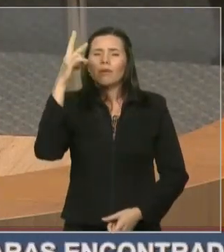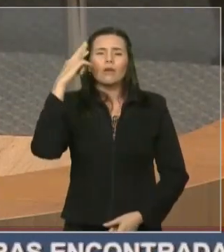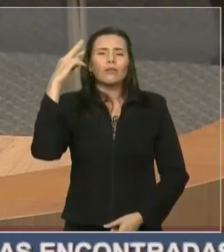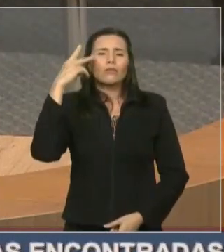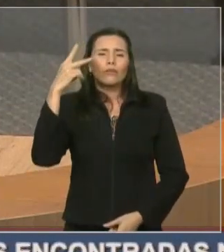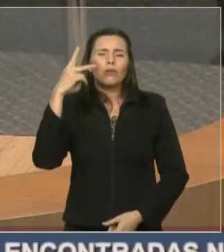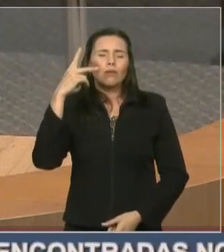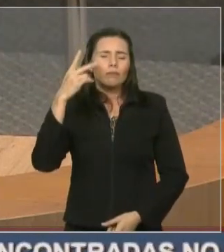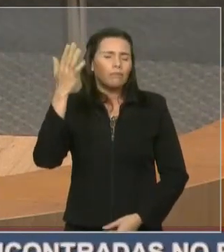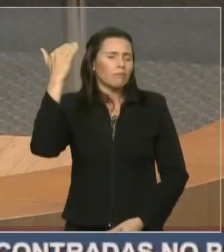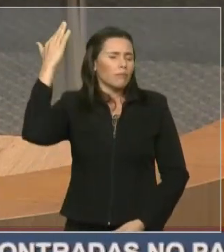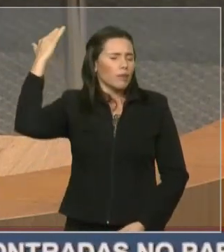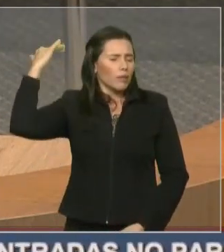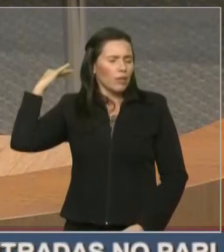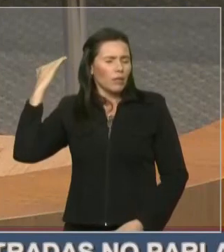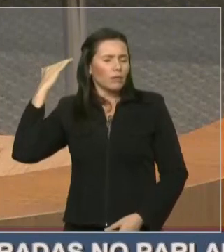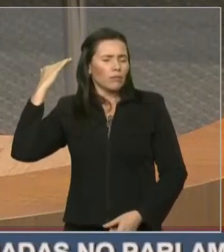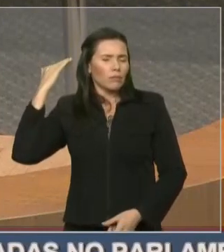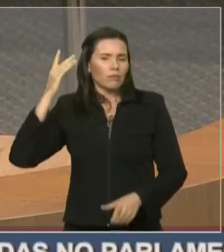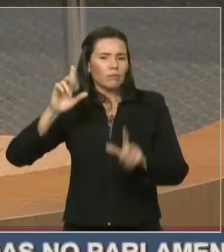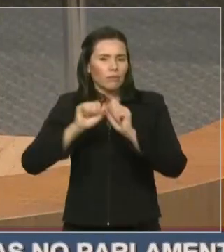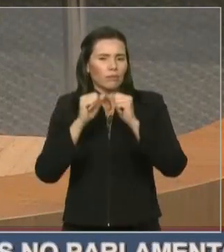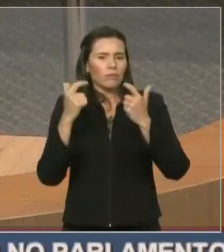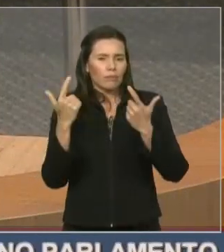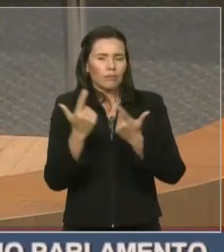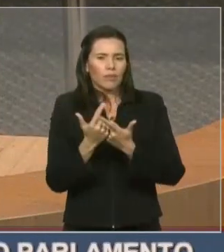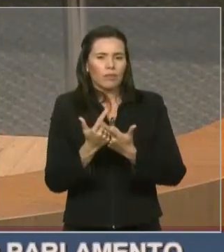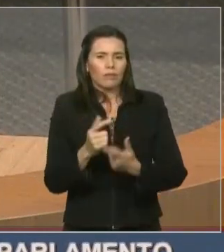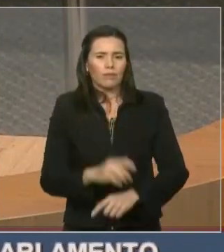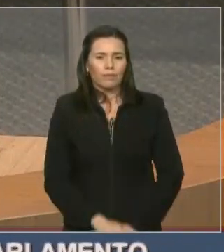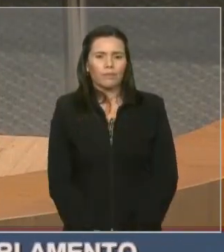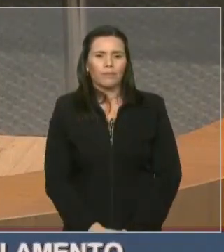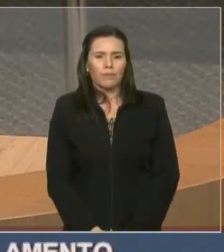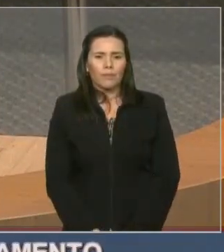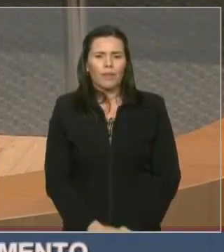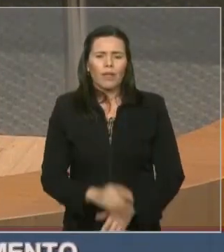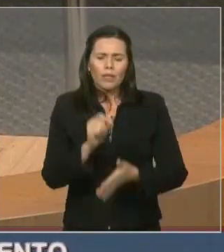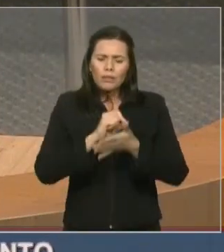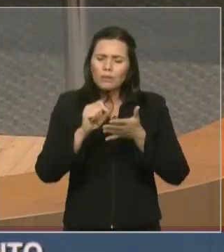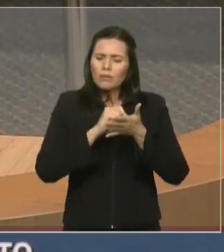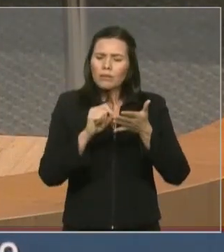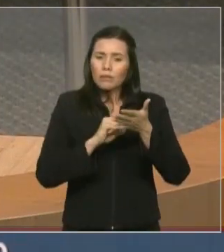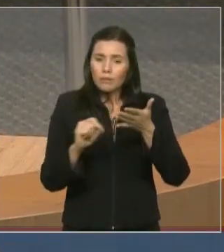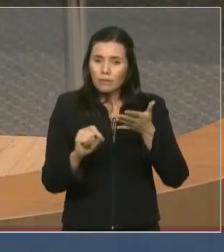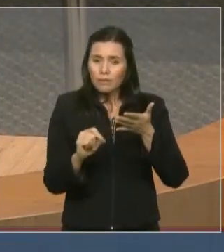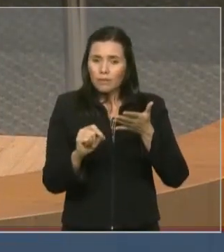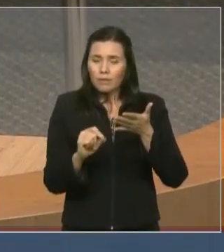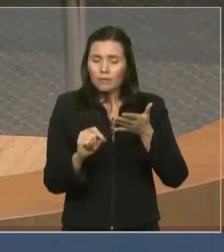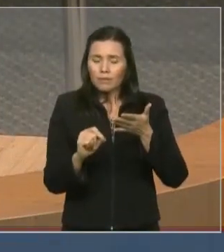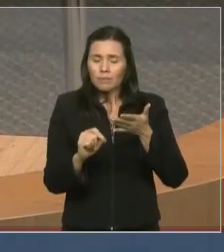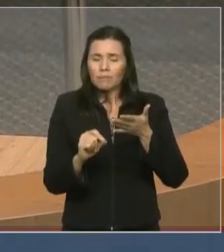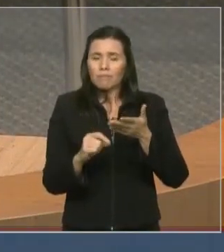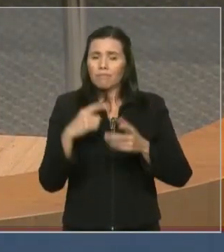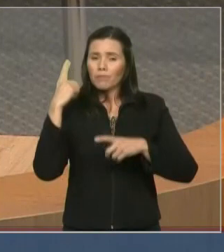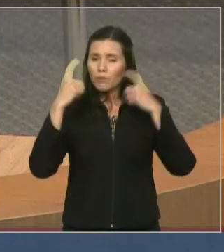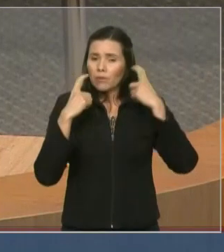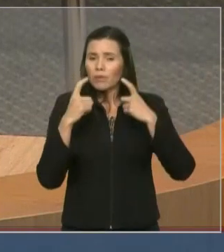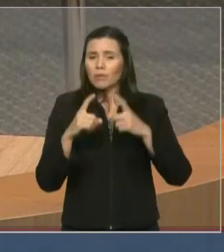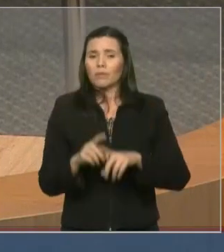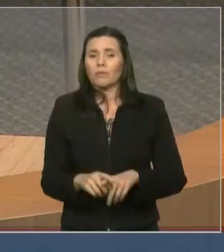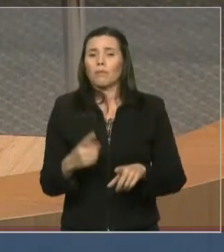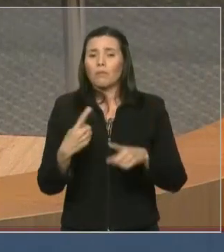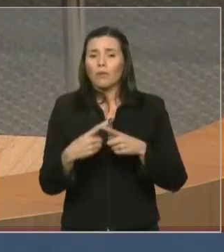olha, Salvito, escrever, vocês se preocupados, mas nós somos nós. Porque as gerações de